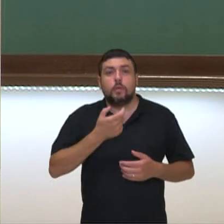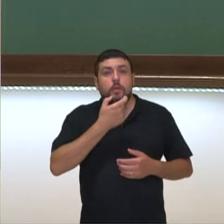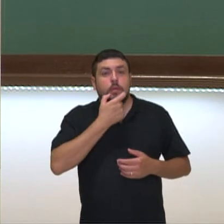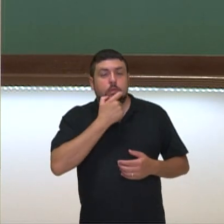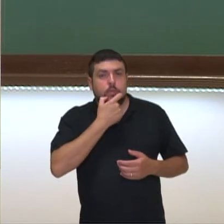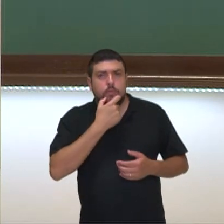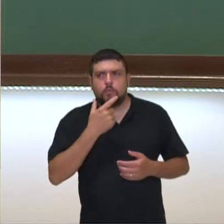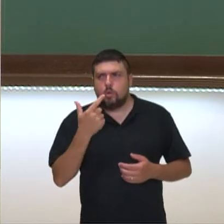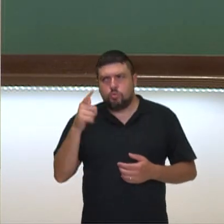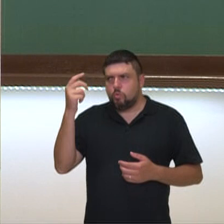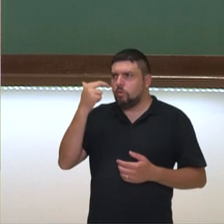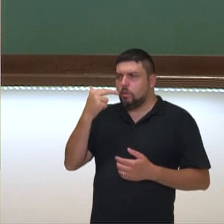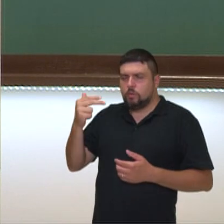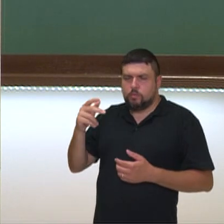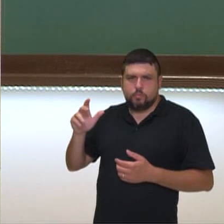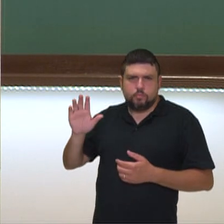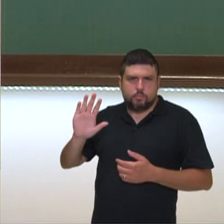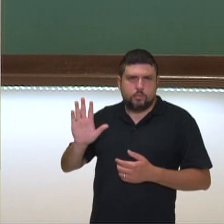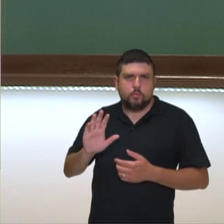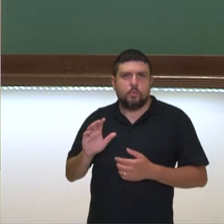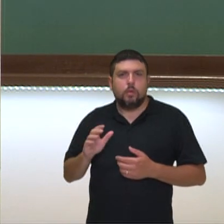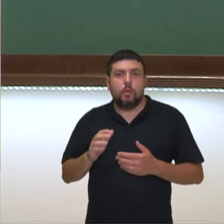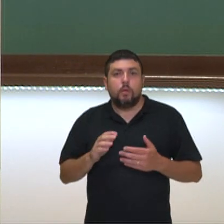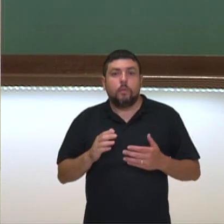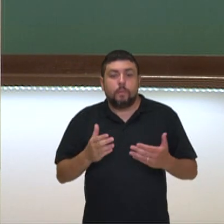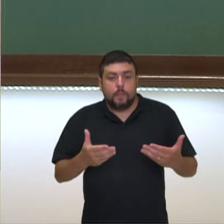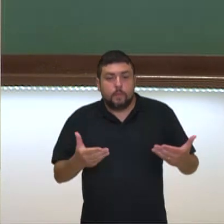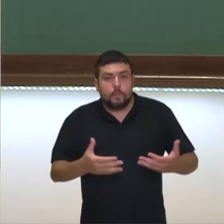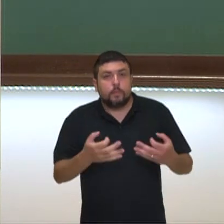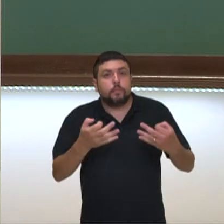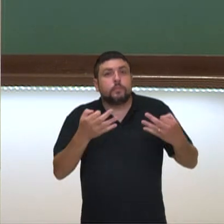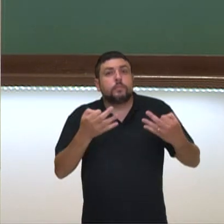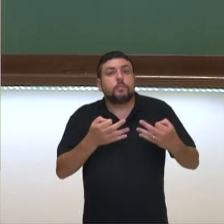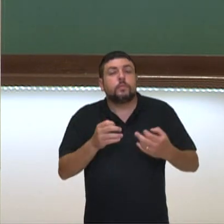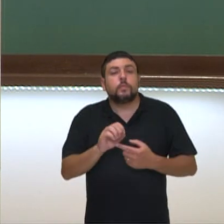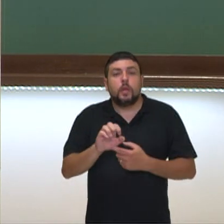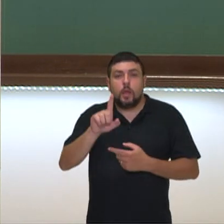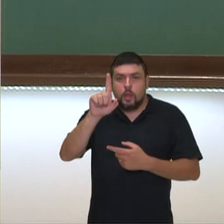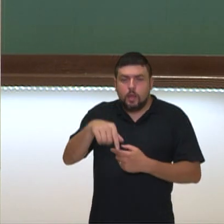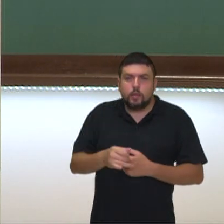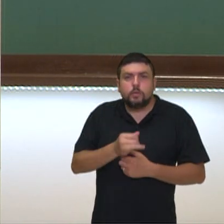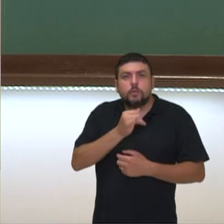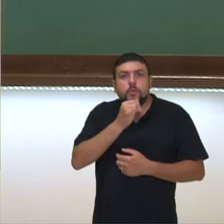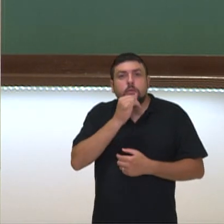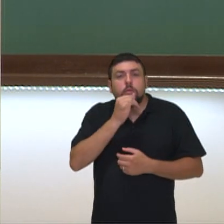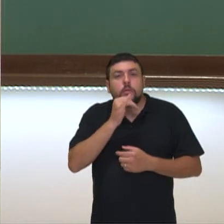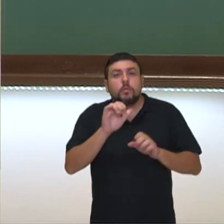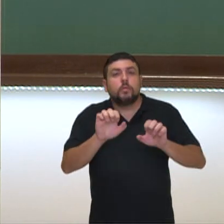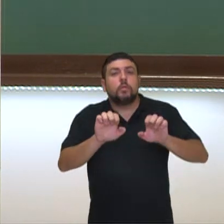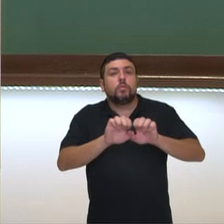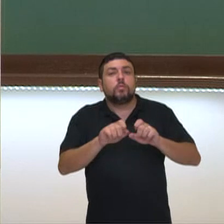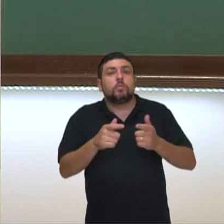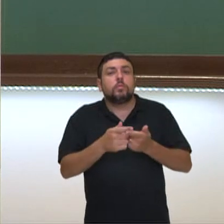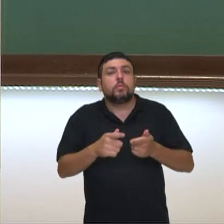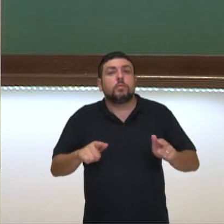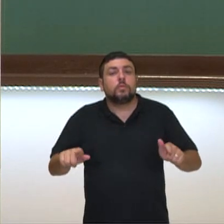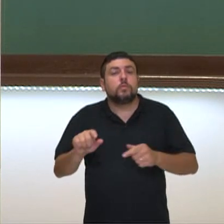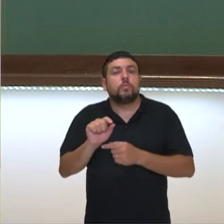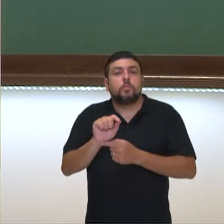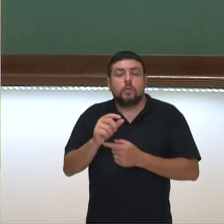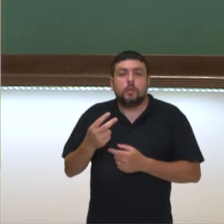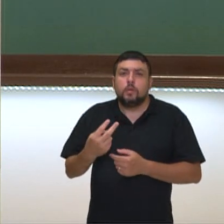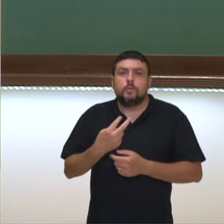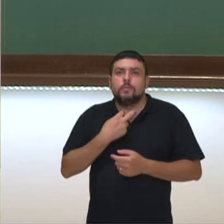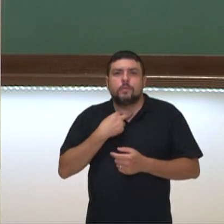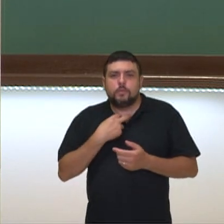não, tá? Então, o presente perfeito, ele é um exemplo de uma estrutura gramatical que não dá para você